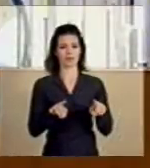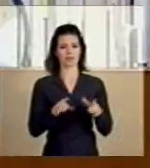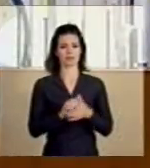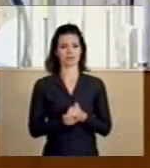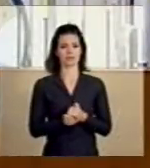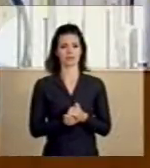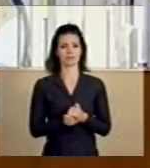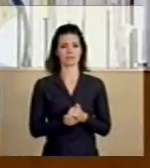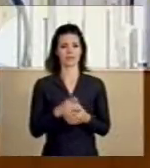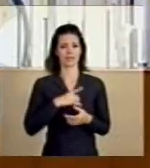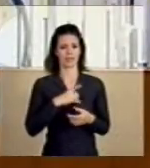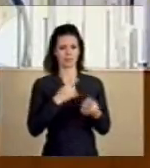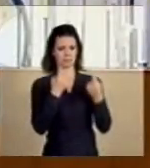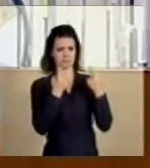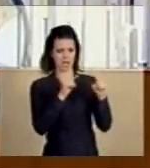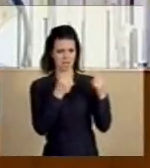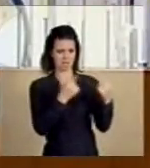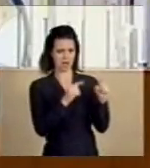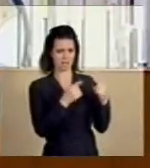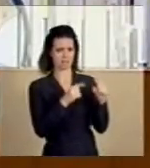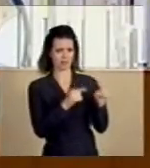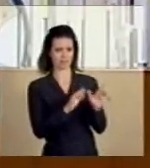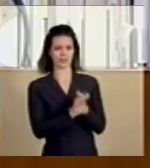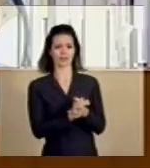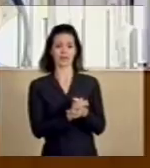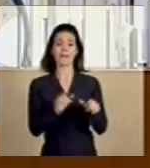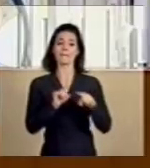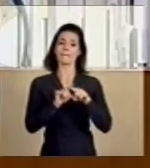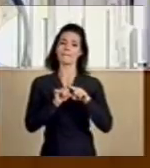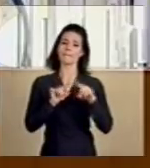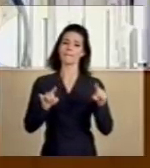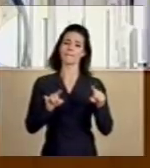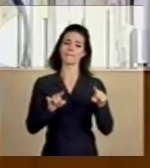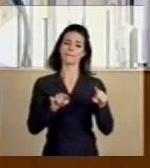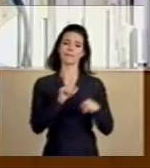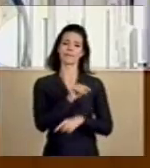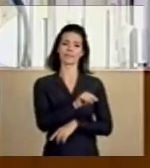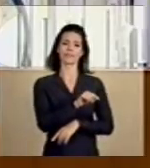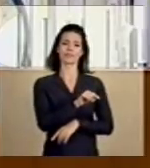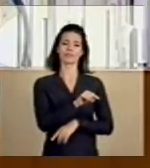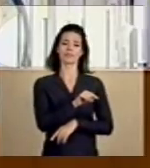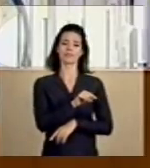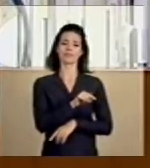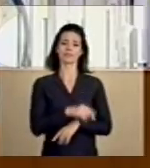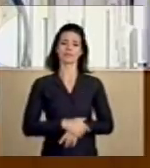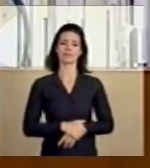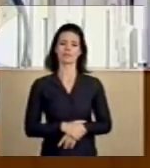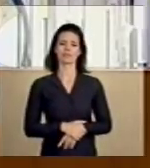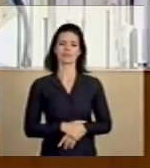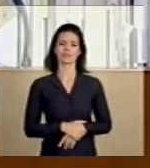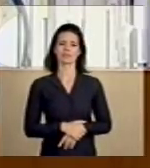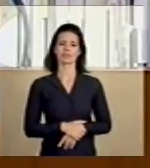de injúrias no sentido lato, mas a senhora não tem algo que